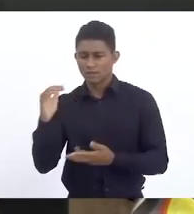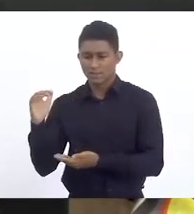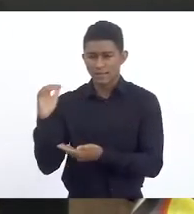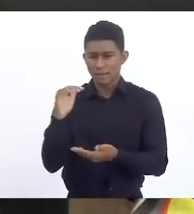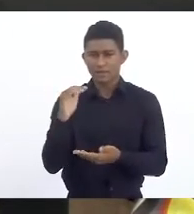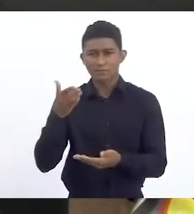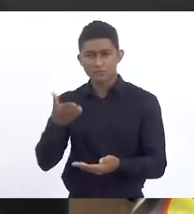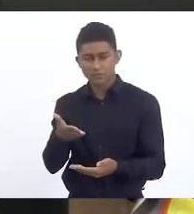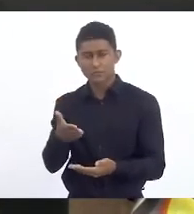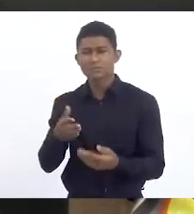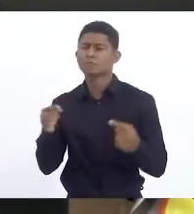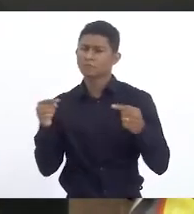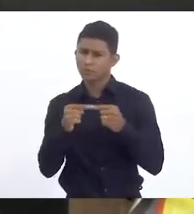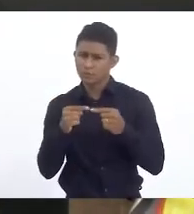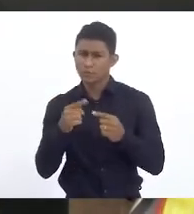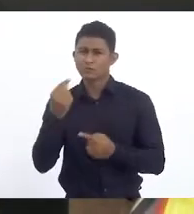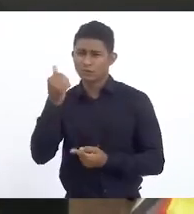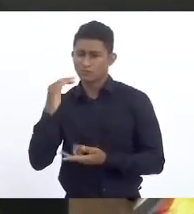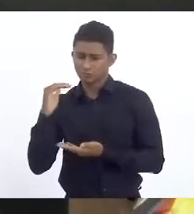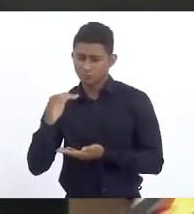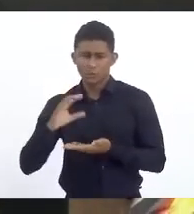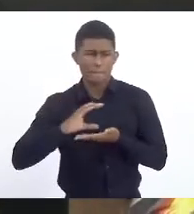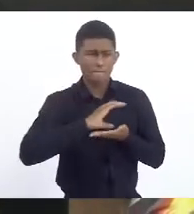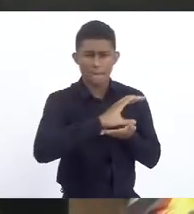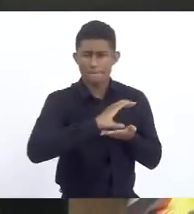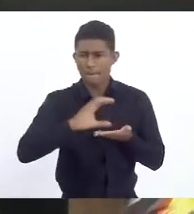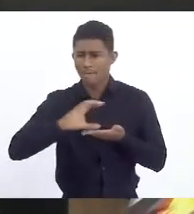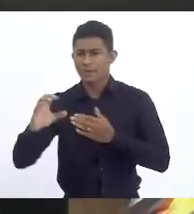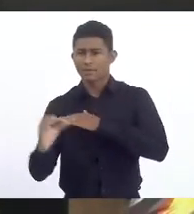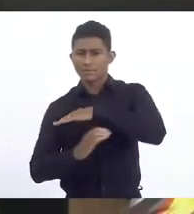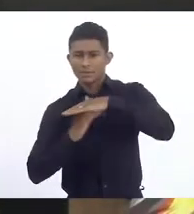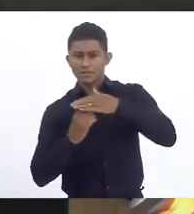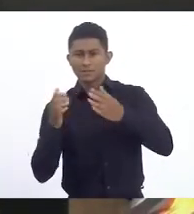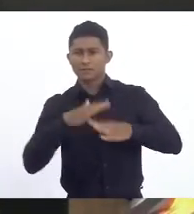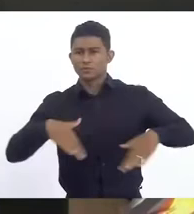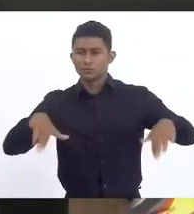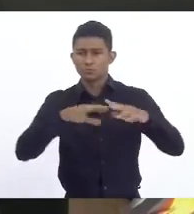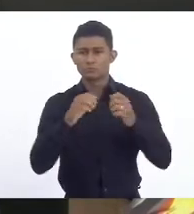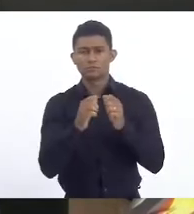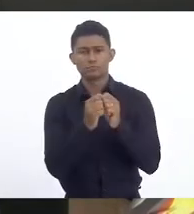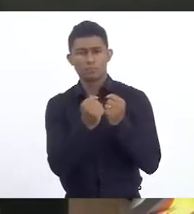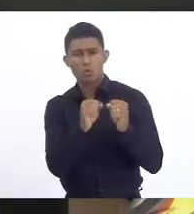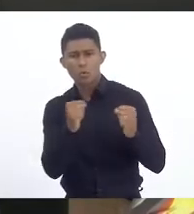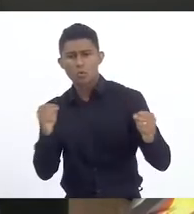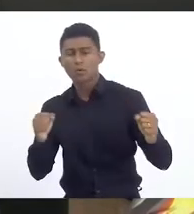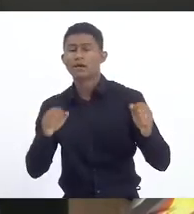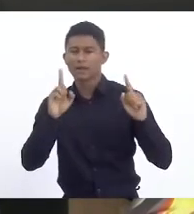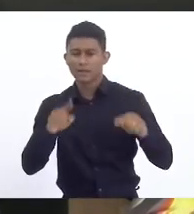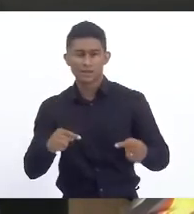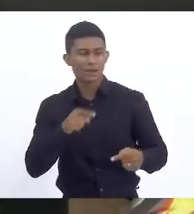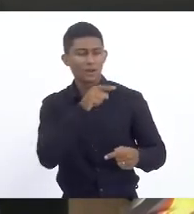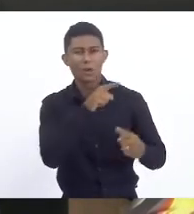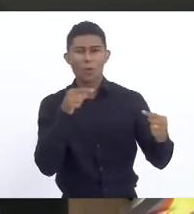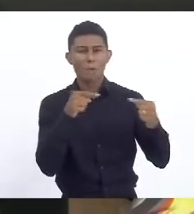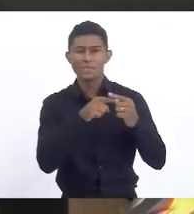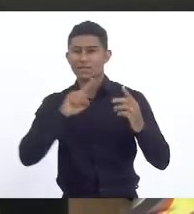mas a investimentos e a crescimento de empresas, isso está dentro da missão do Fundo Soberano